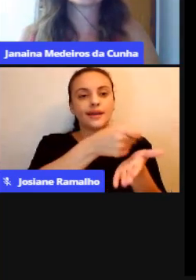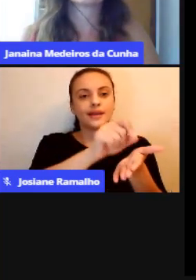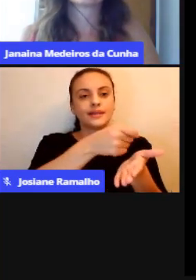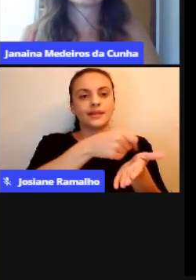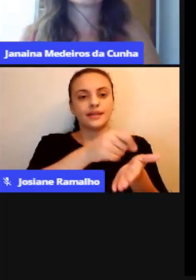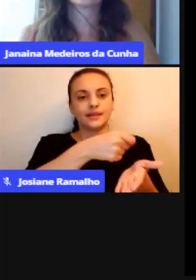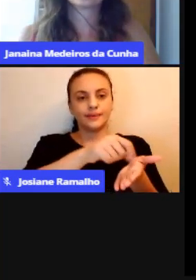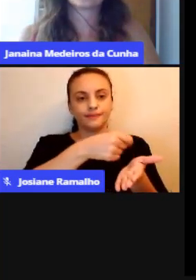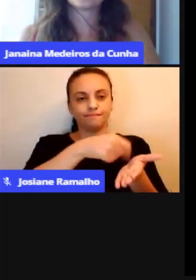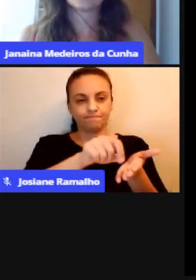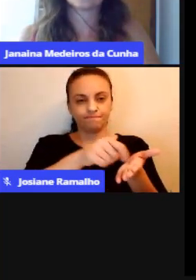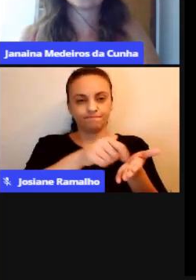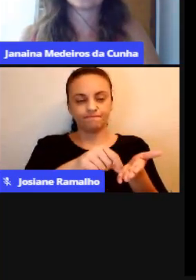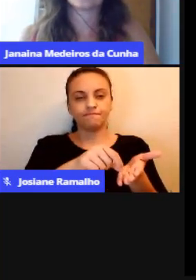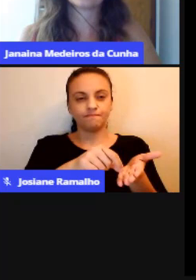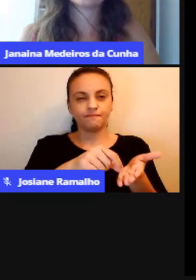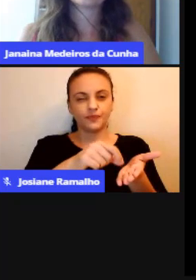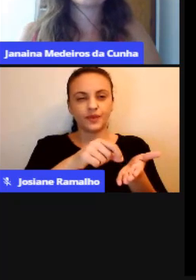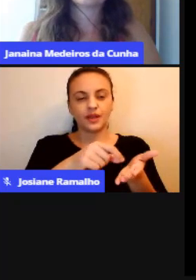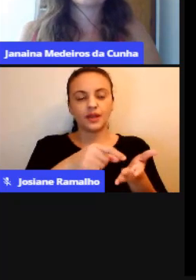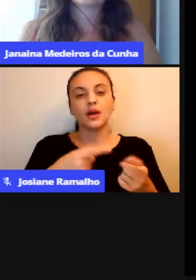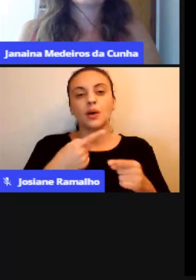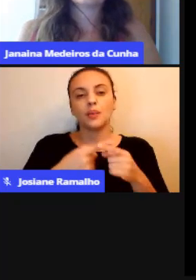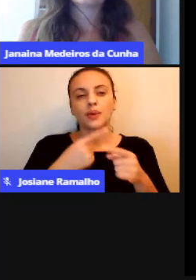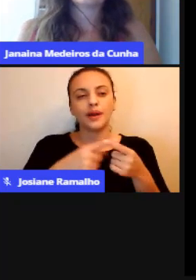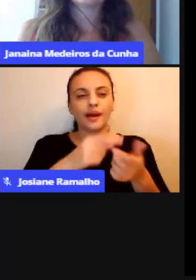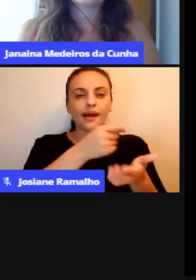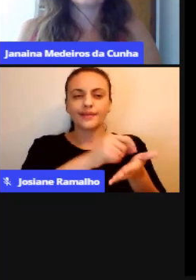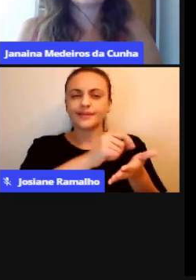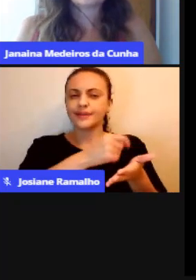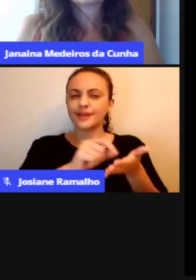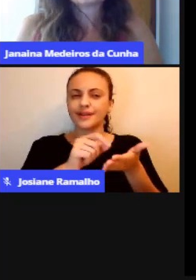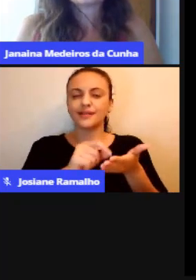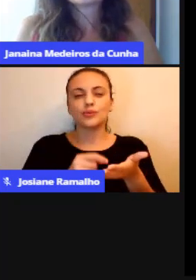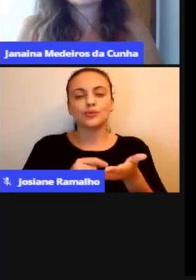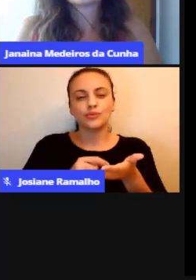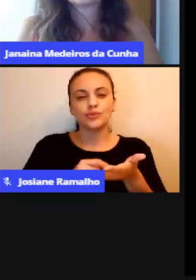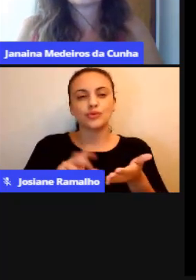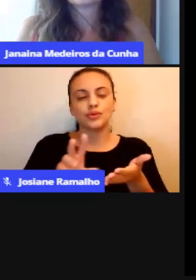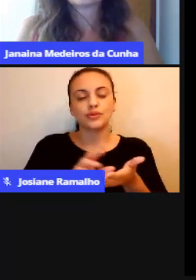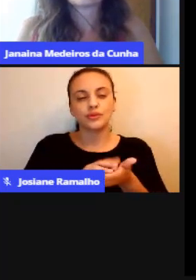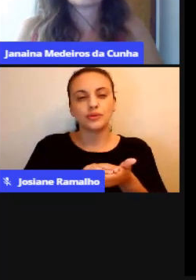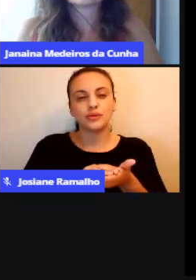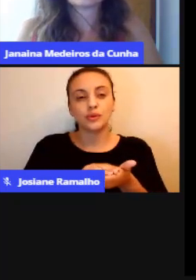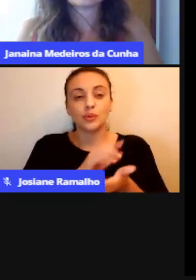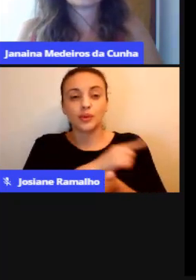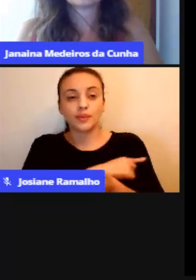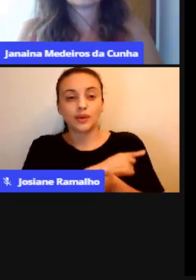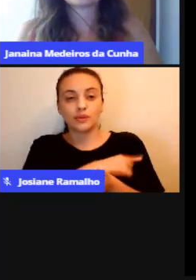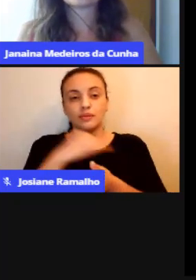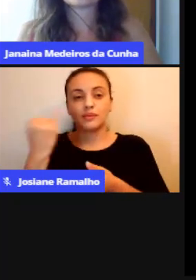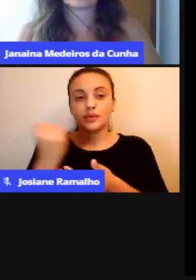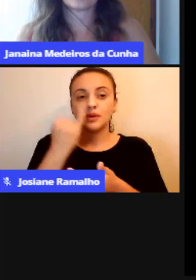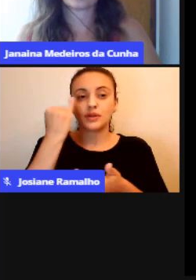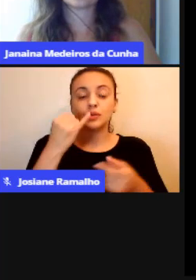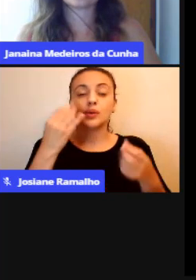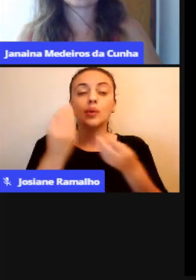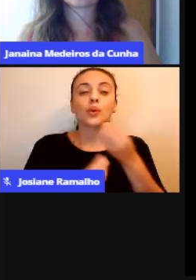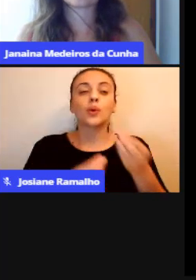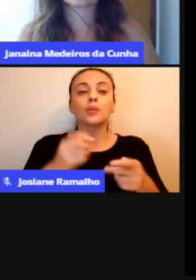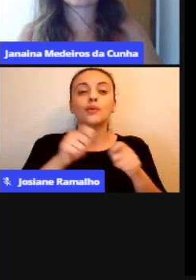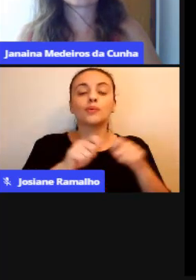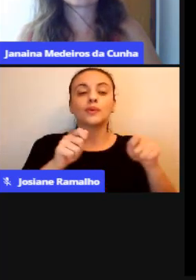bastante no primeiro ano, né? E aí, como a gente fazer isso na avaliação do ensino